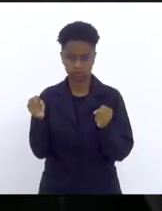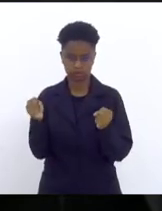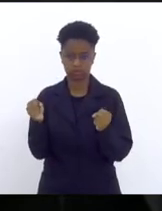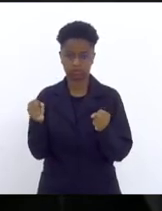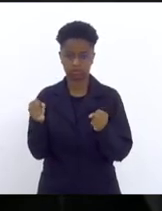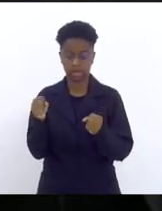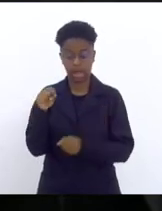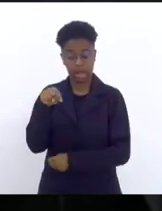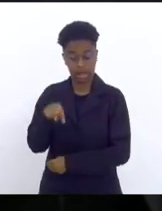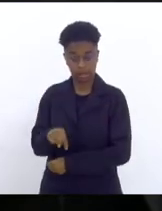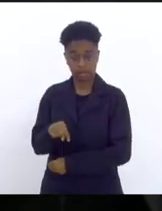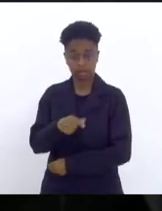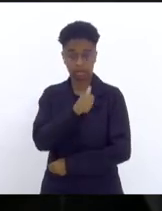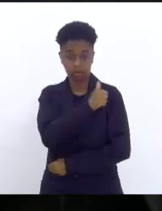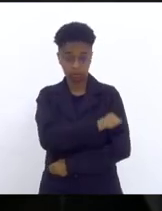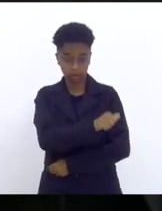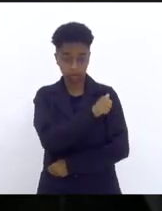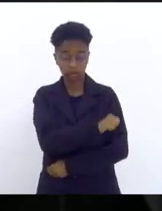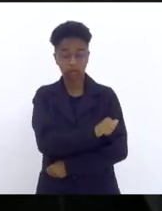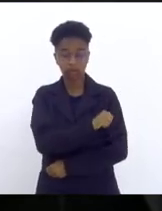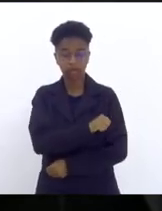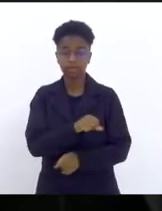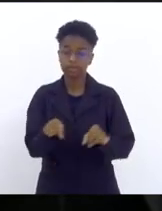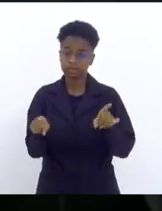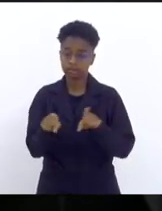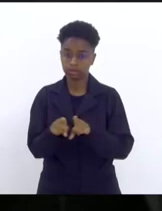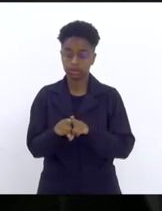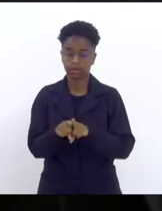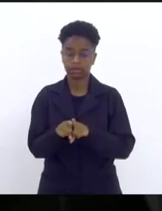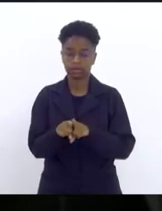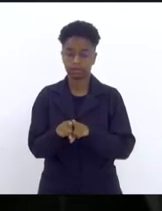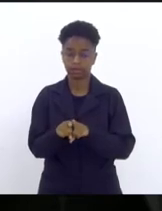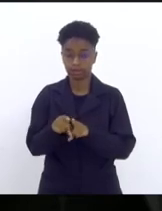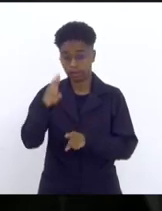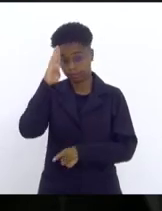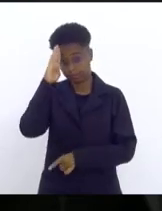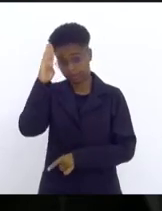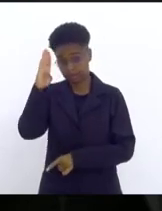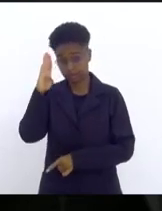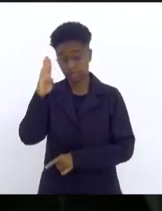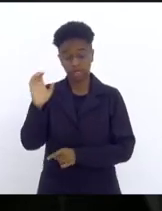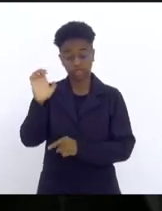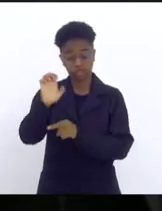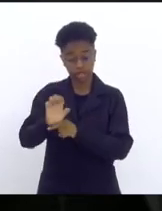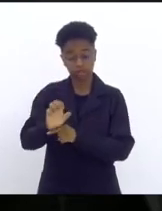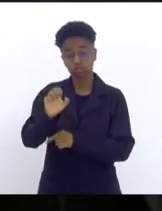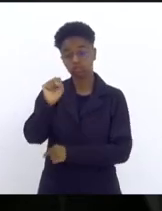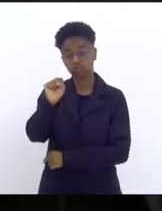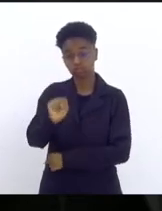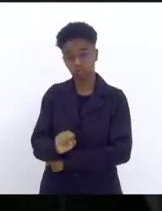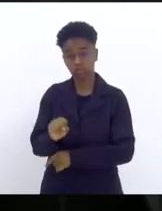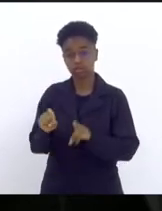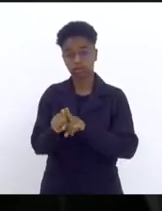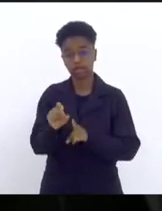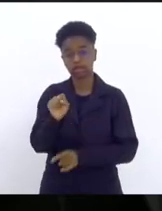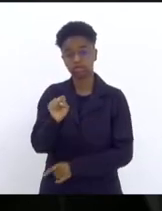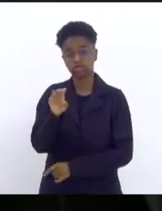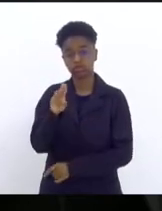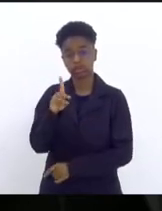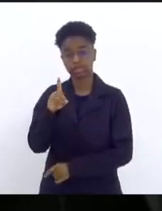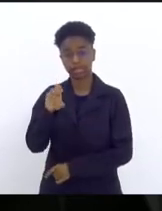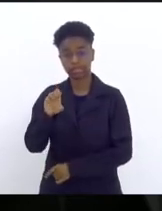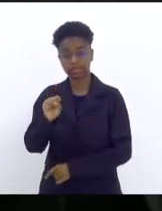do Rio de Janeiro e mais ainda dos estados do sul sudeste honrarem